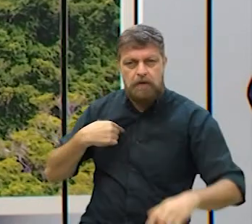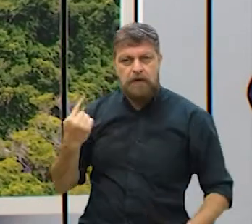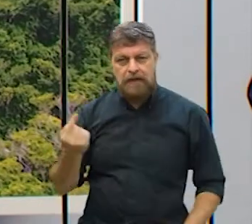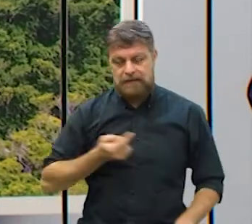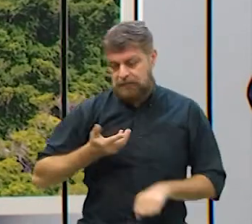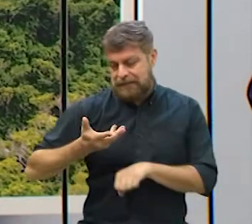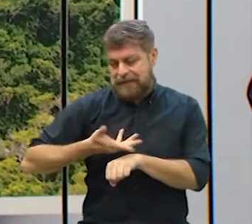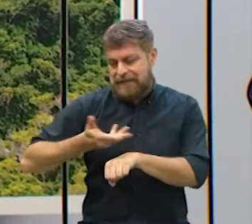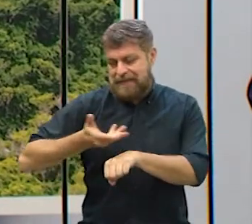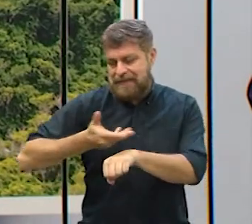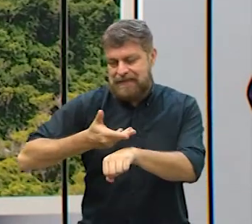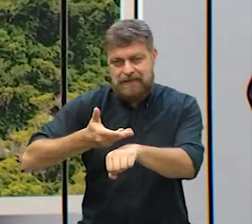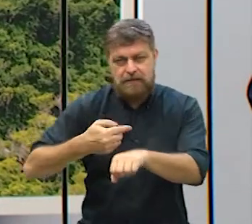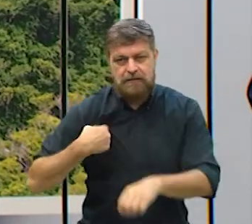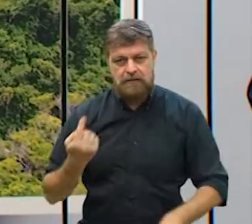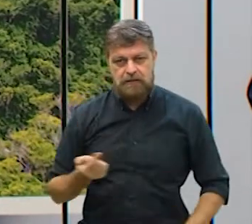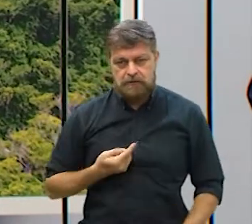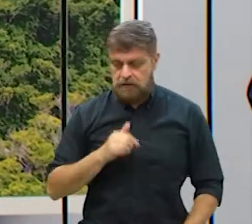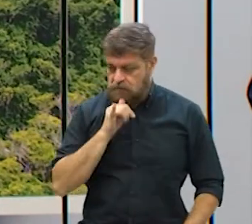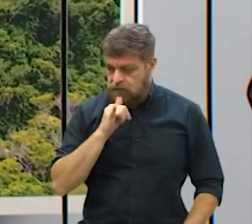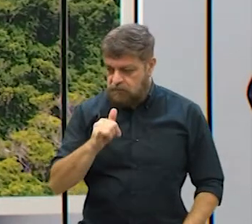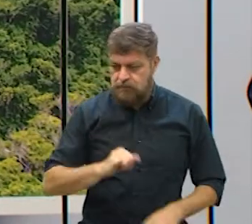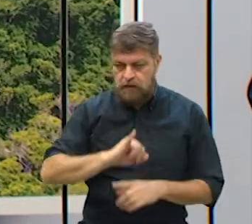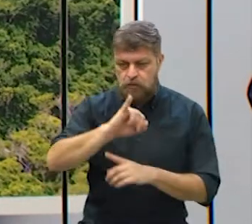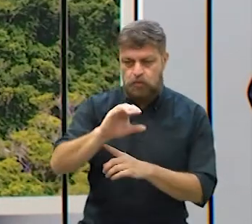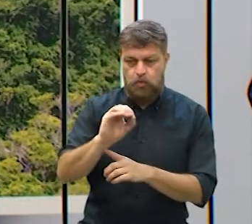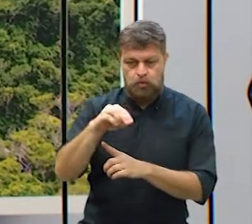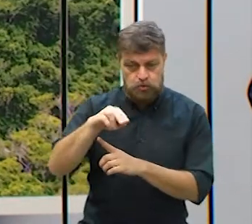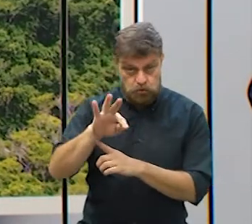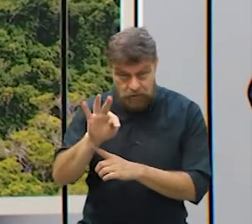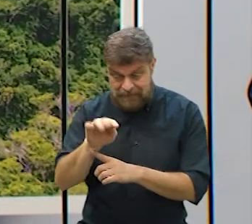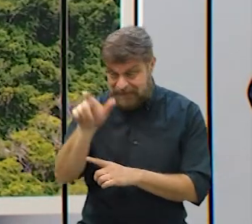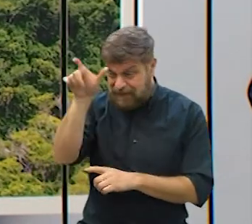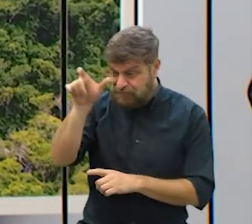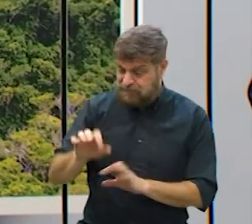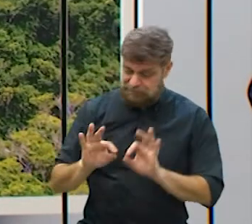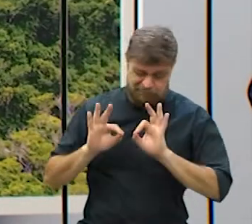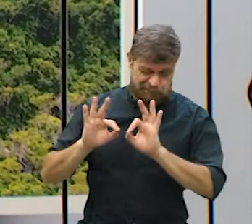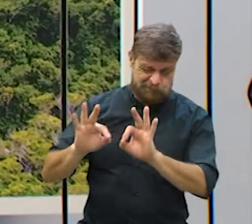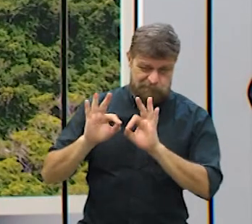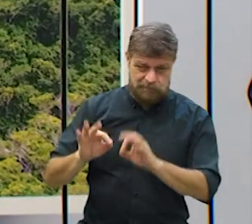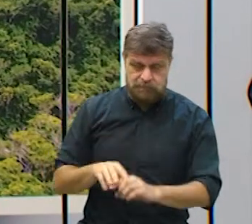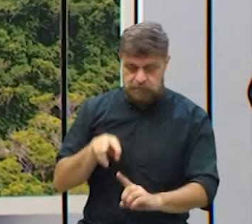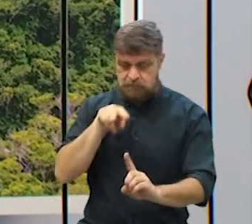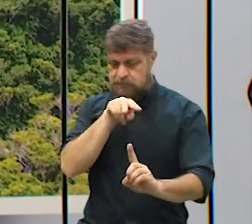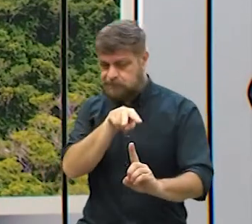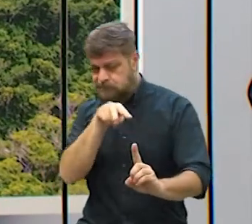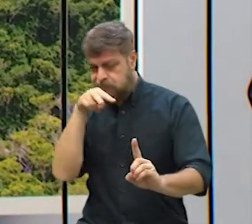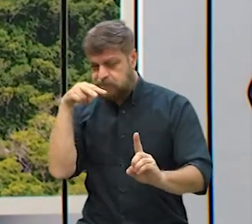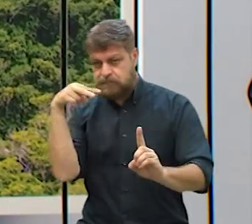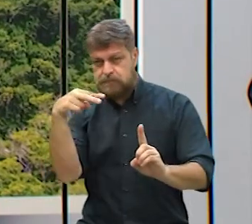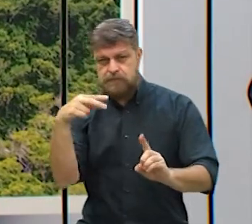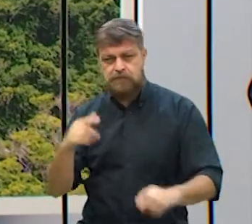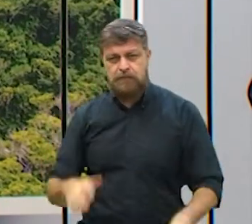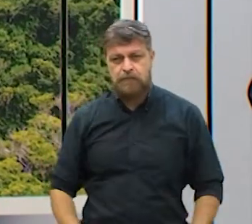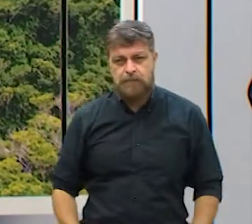Então, eles aceleraram. Por isso que eu falo do Jonathan, esse rapaz vale ouro. Eu olho